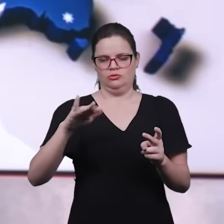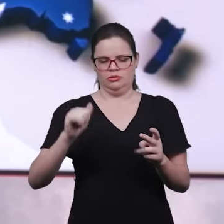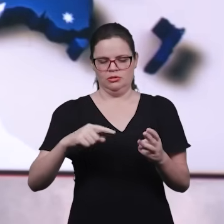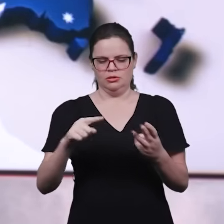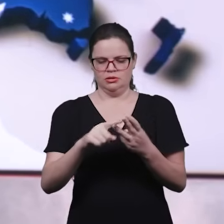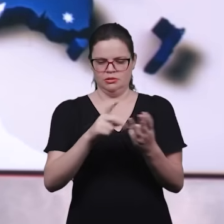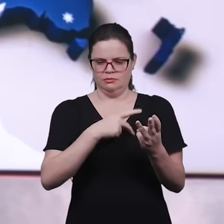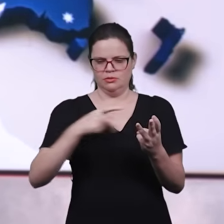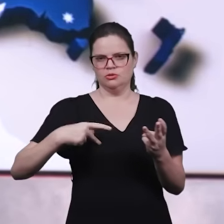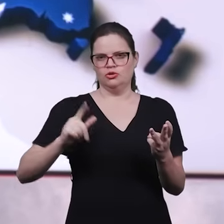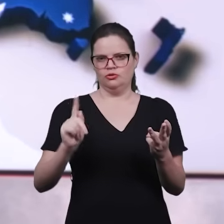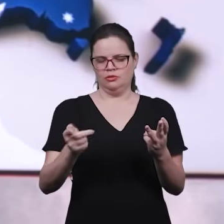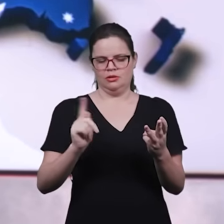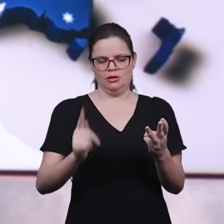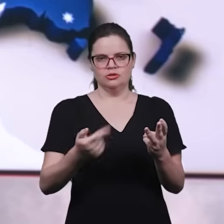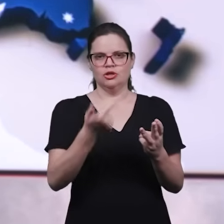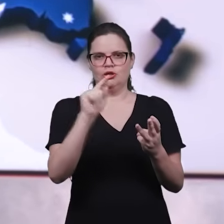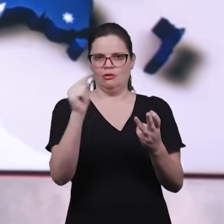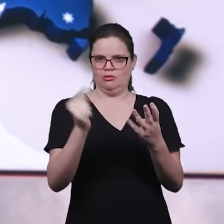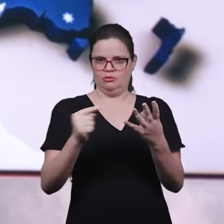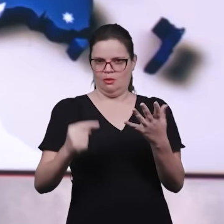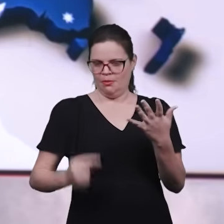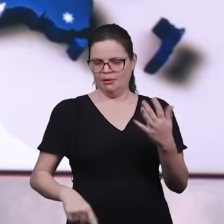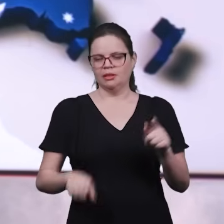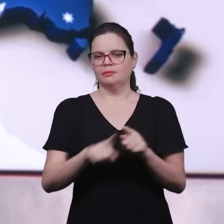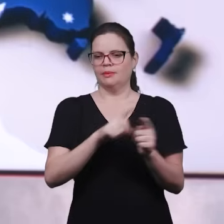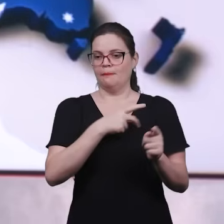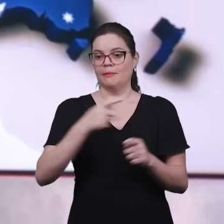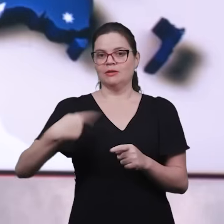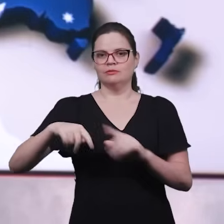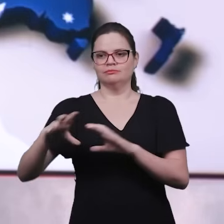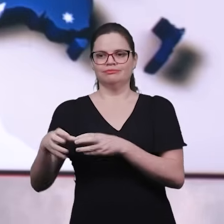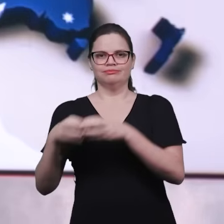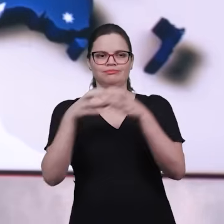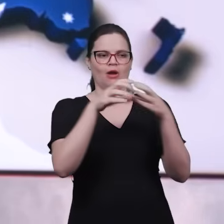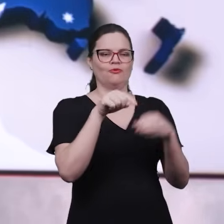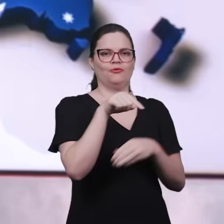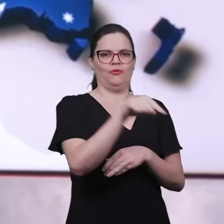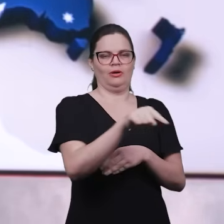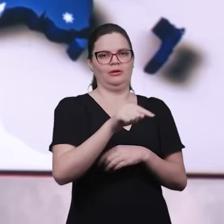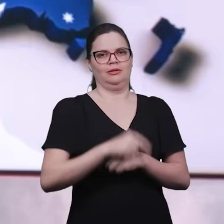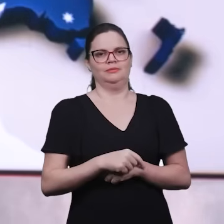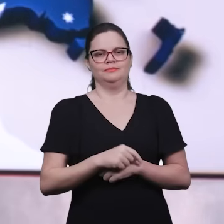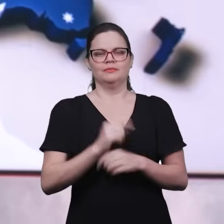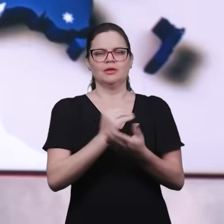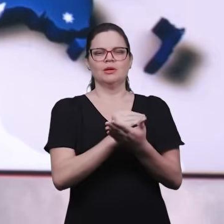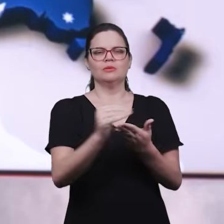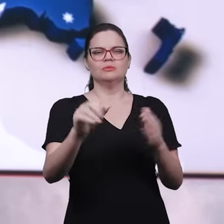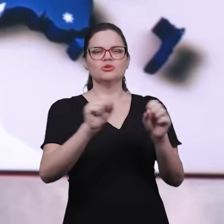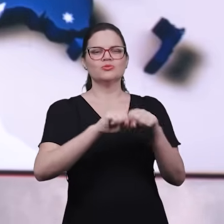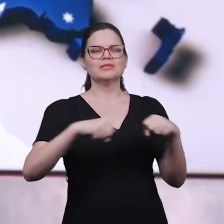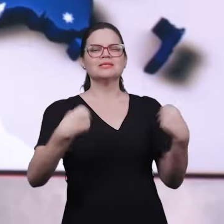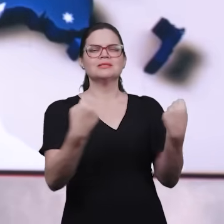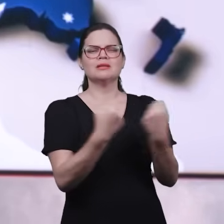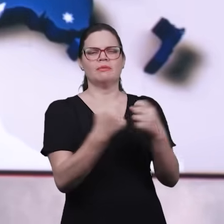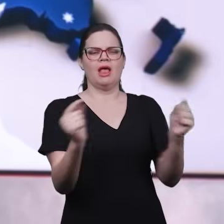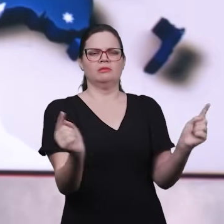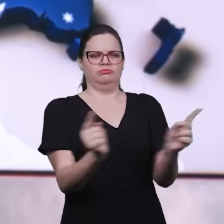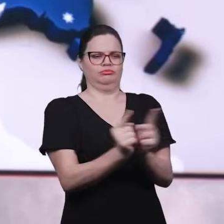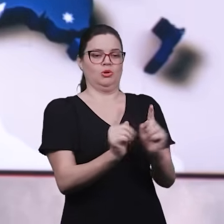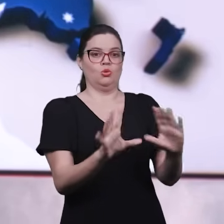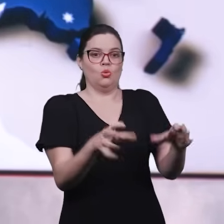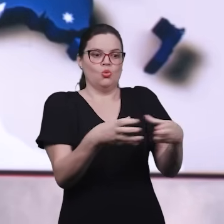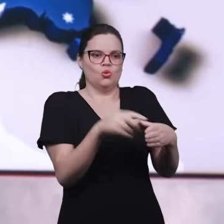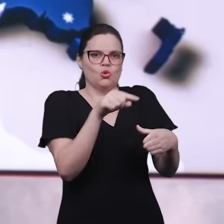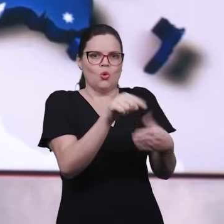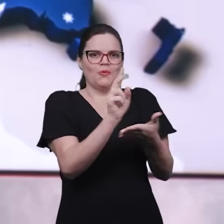Gedeuti e outros pastores que foram ali e fizeram tipo um mini seminário ali